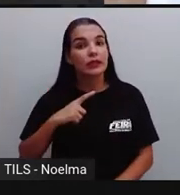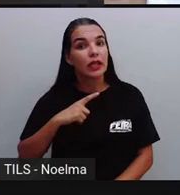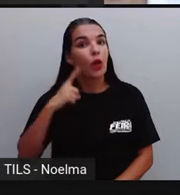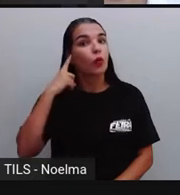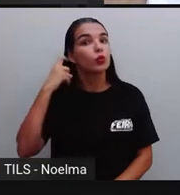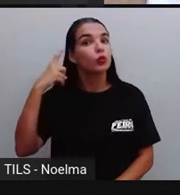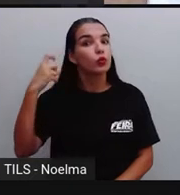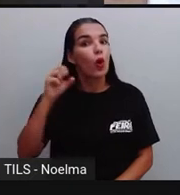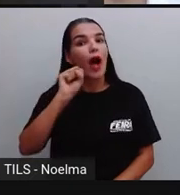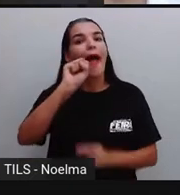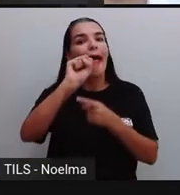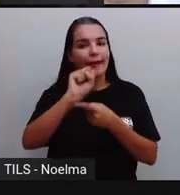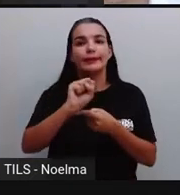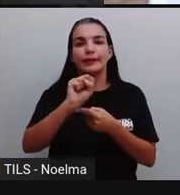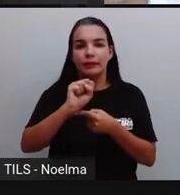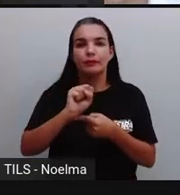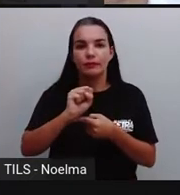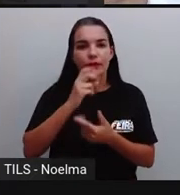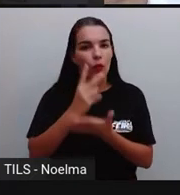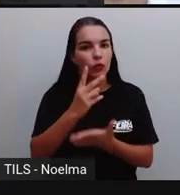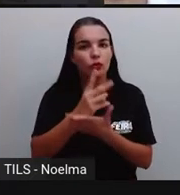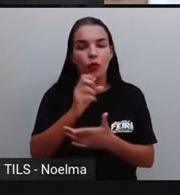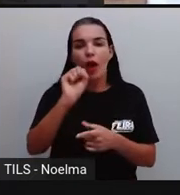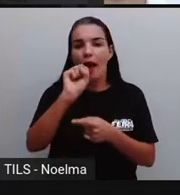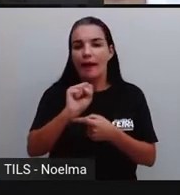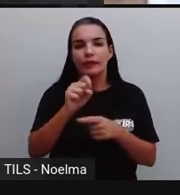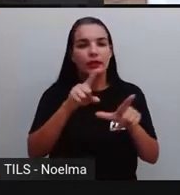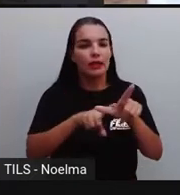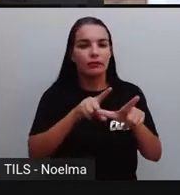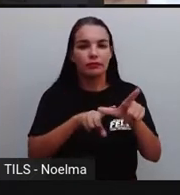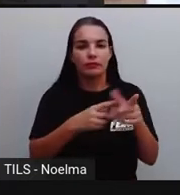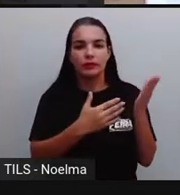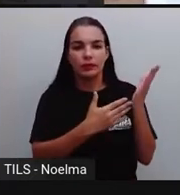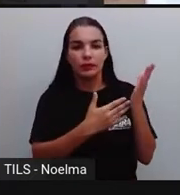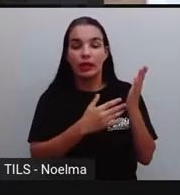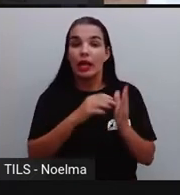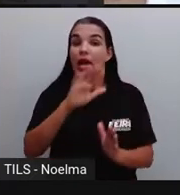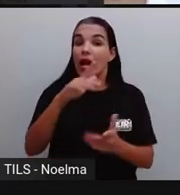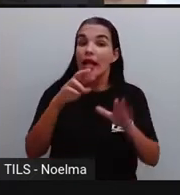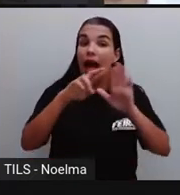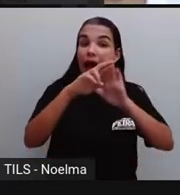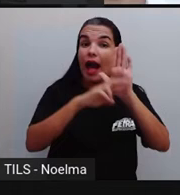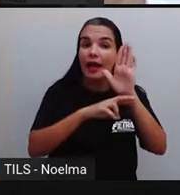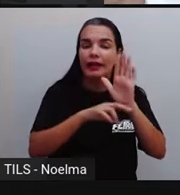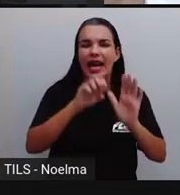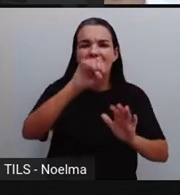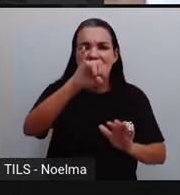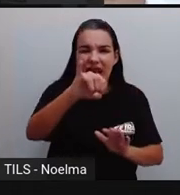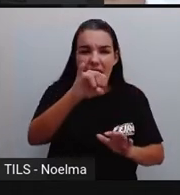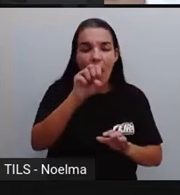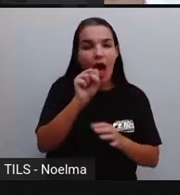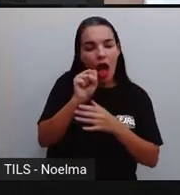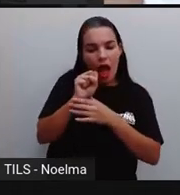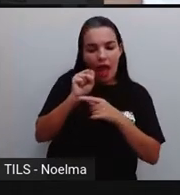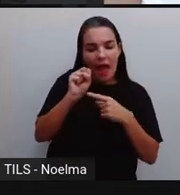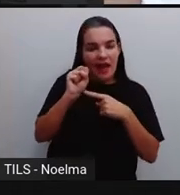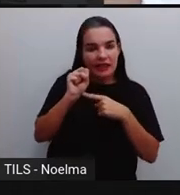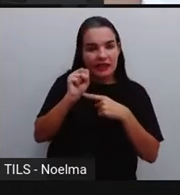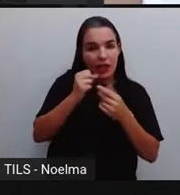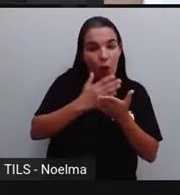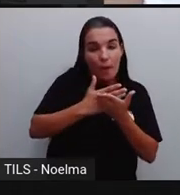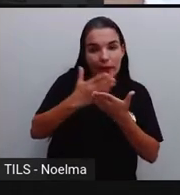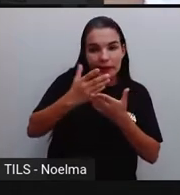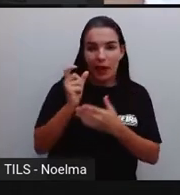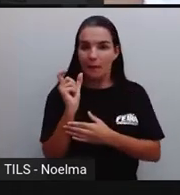o som de si, certo? Então, olha lá a nossa regrinha. O si inicial sempre vai ter som de